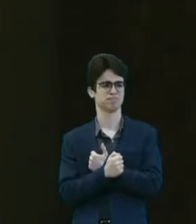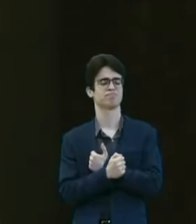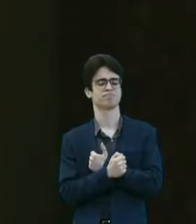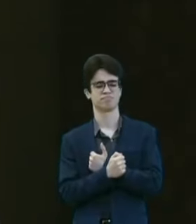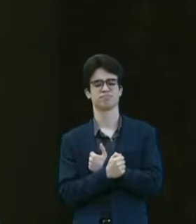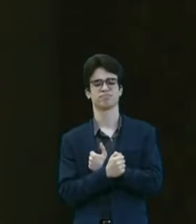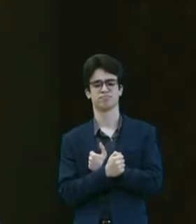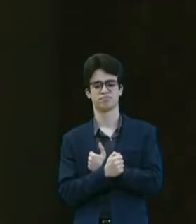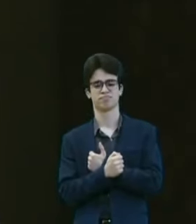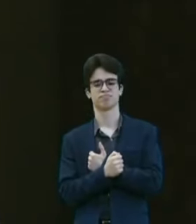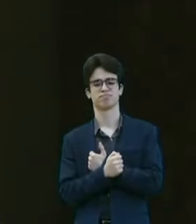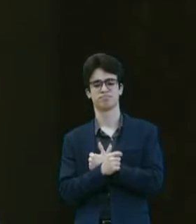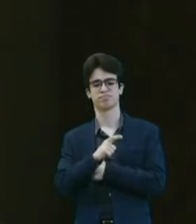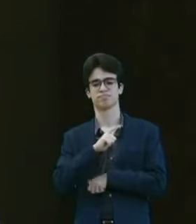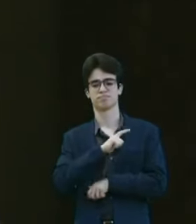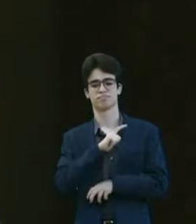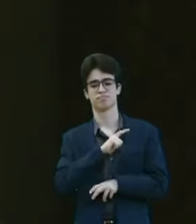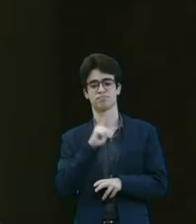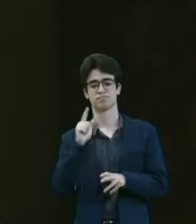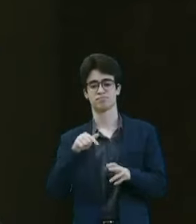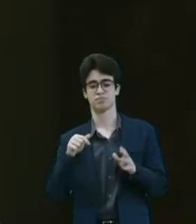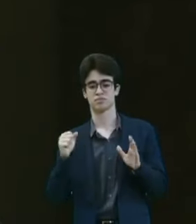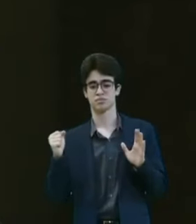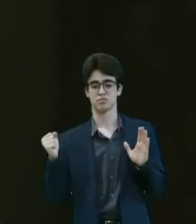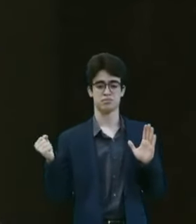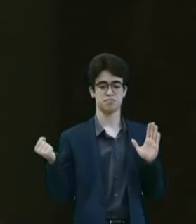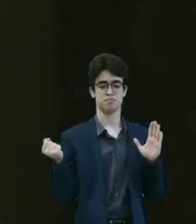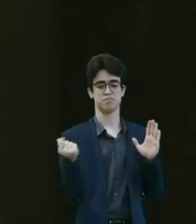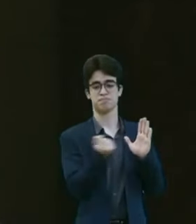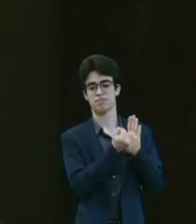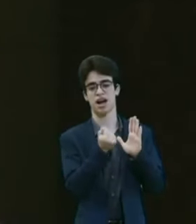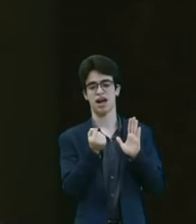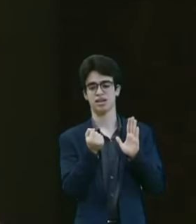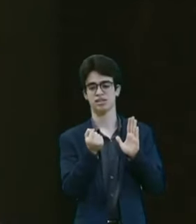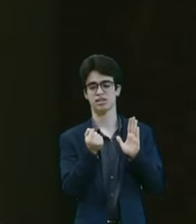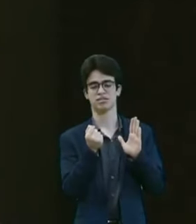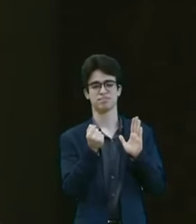põe uma marca na vida daquele moço.